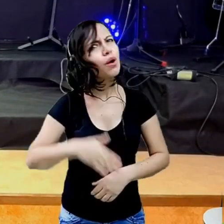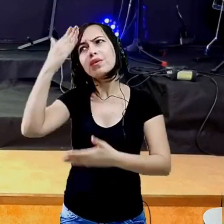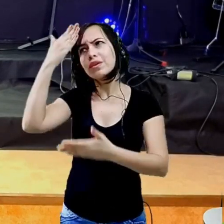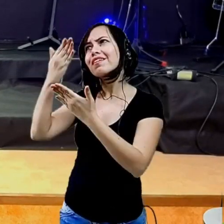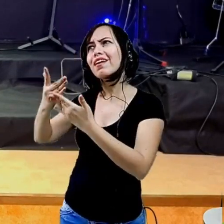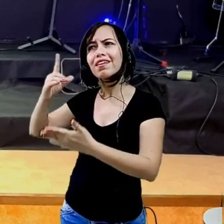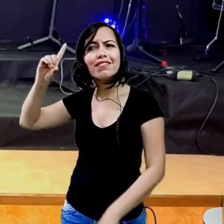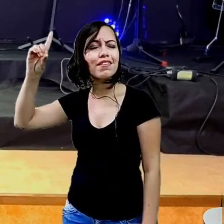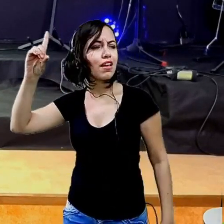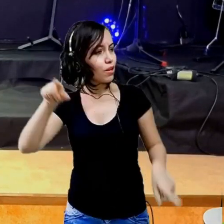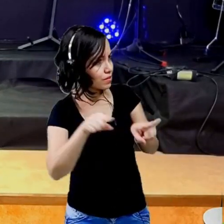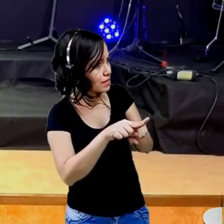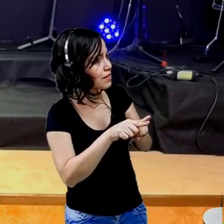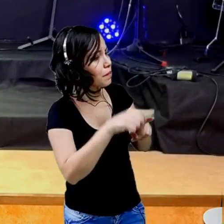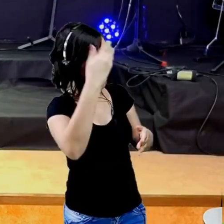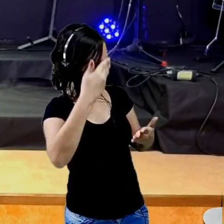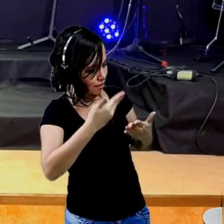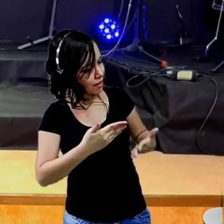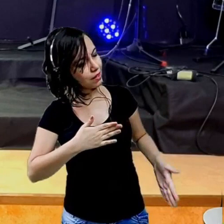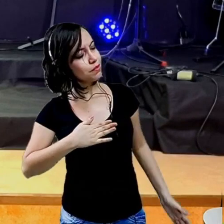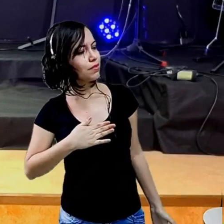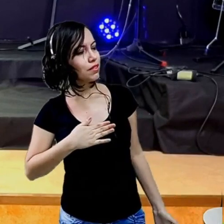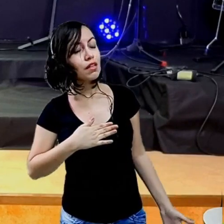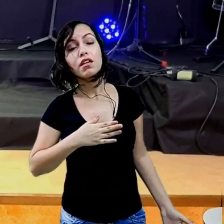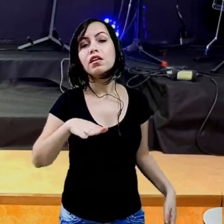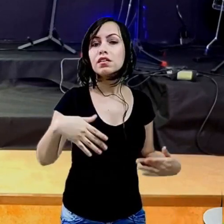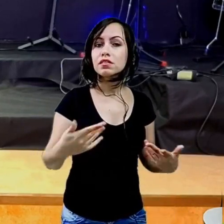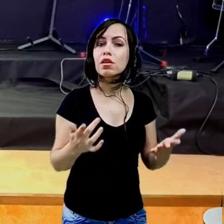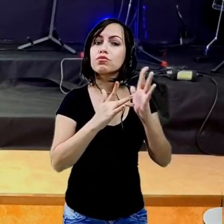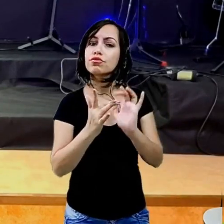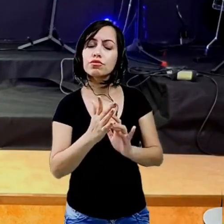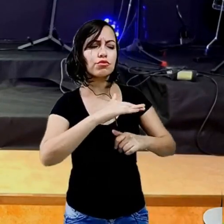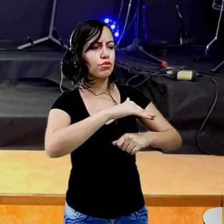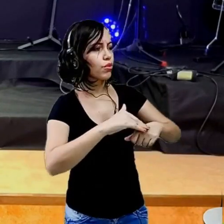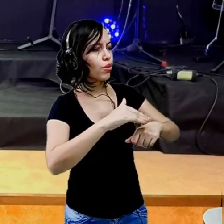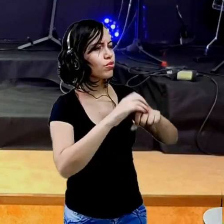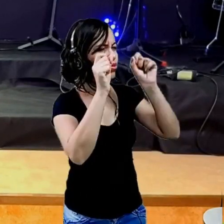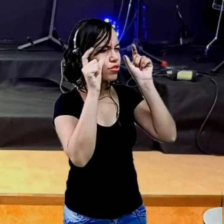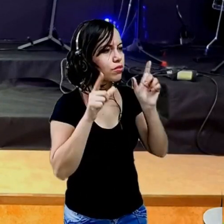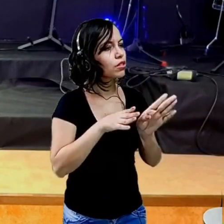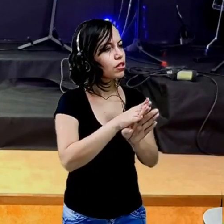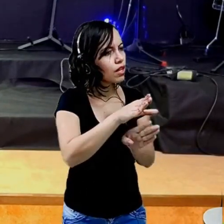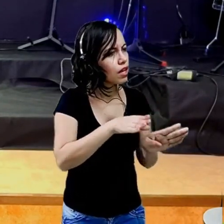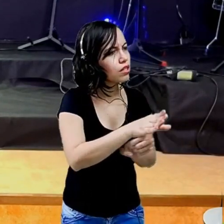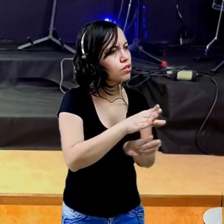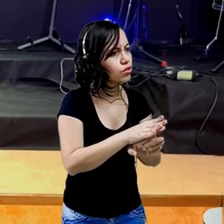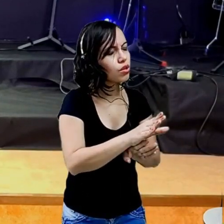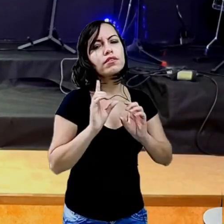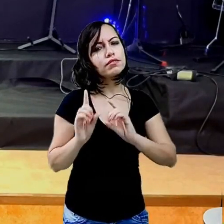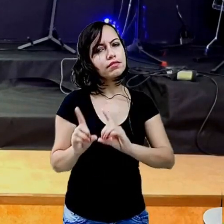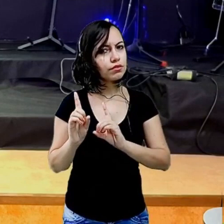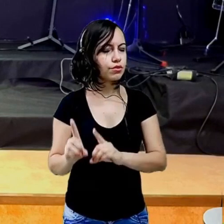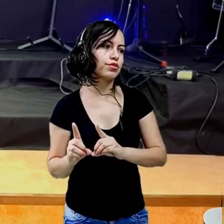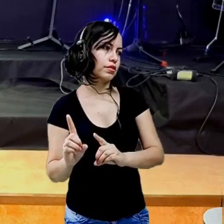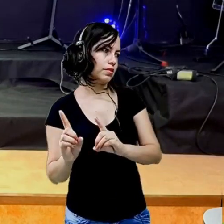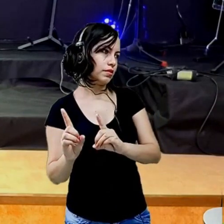crede também em mim. Então Jesus consola, desperta, exorta os seus discípulos quanto